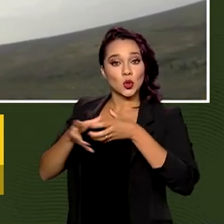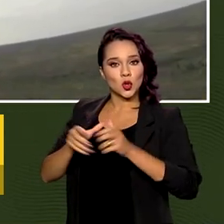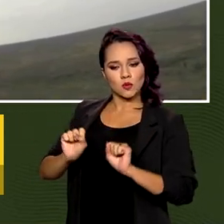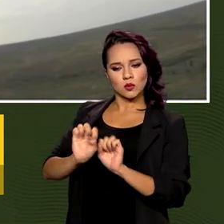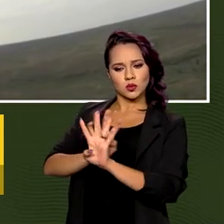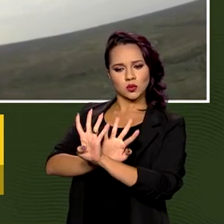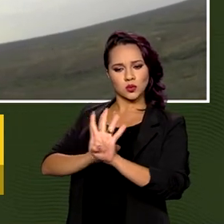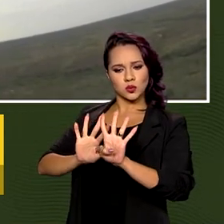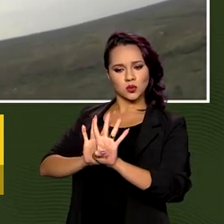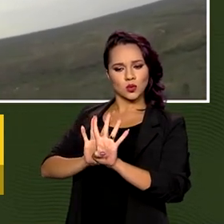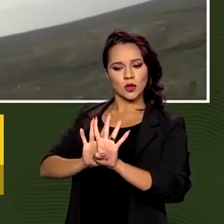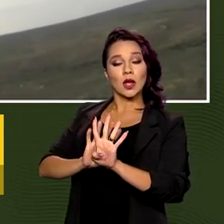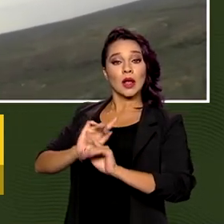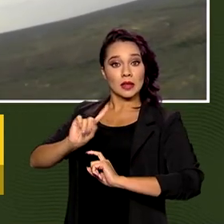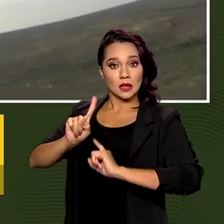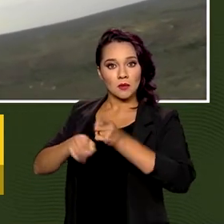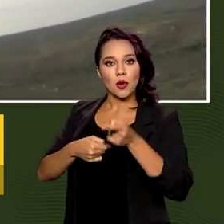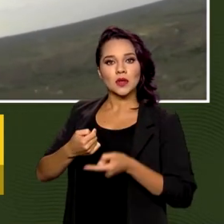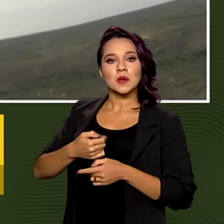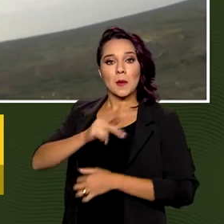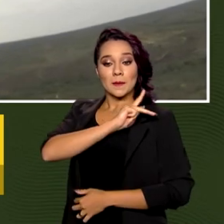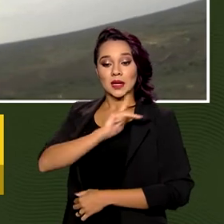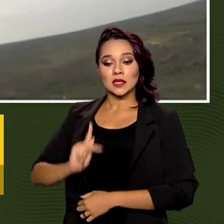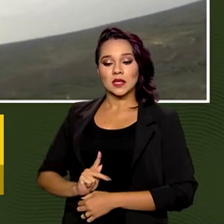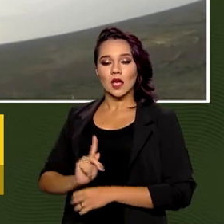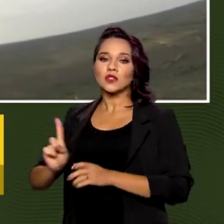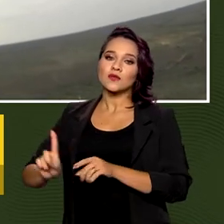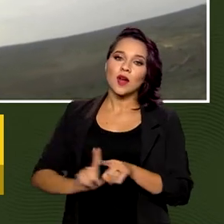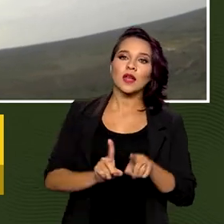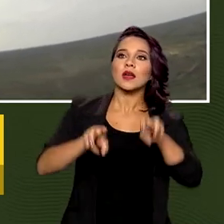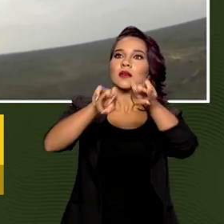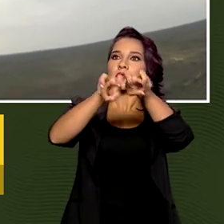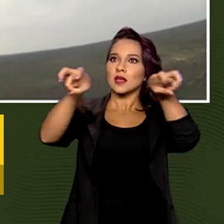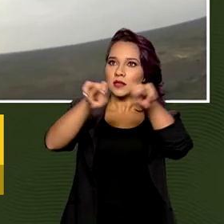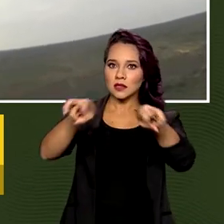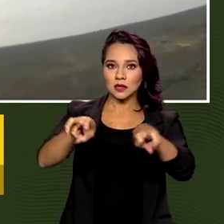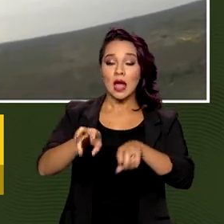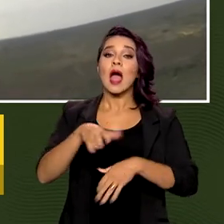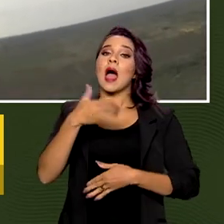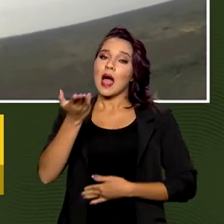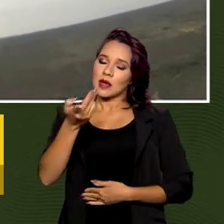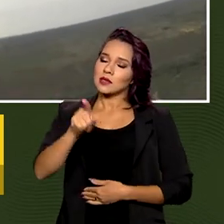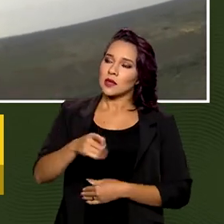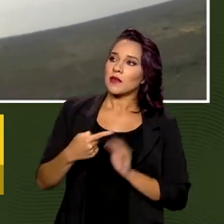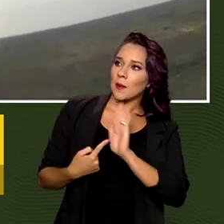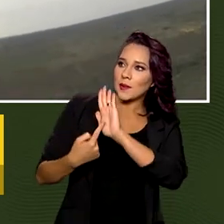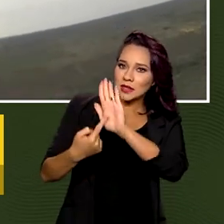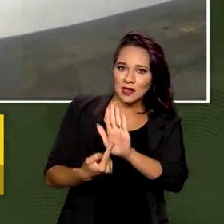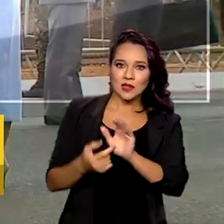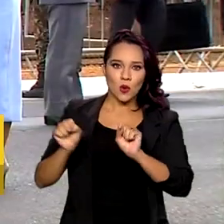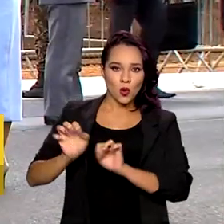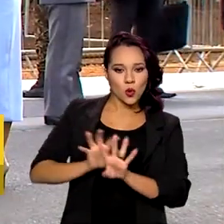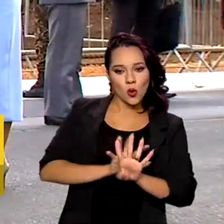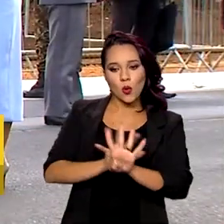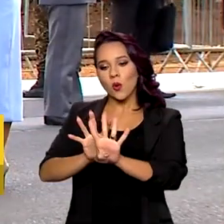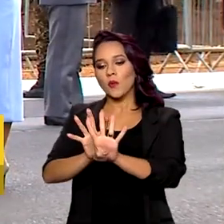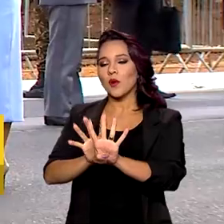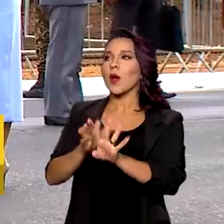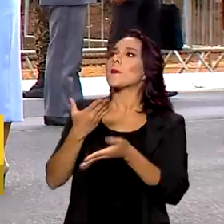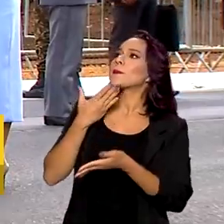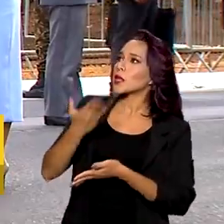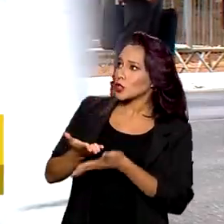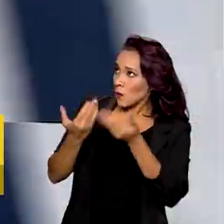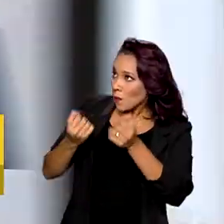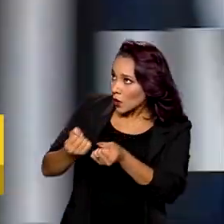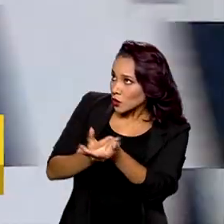momento posterior, quando o presidente se deslocar até a tribuna, lá ele vai receber a apresentação da tropa para aí sim iniciar